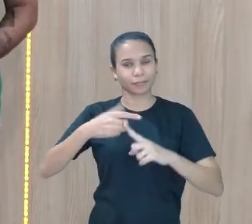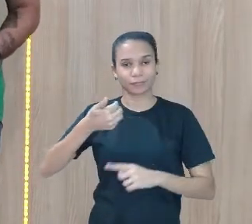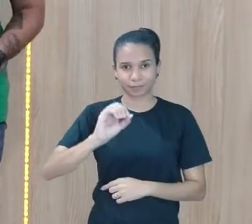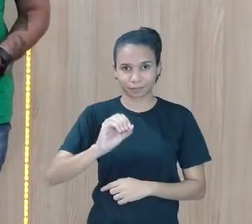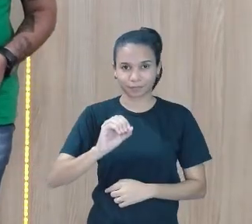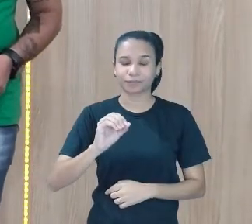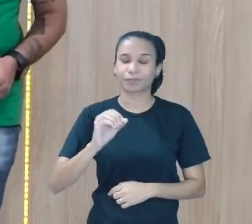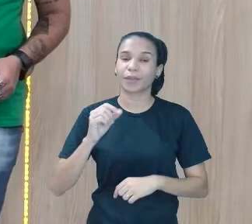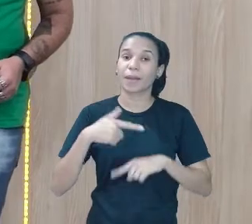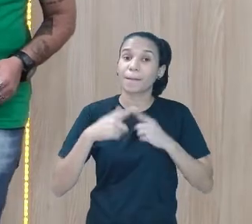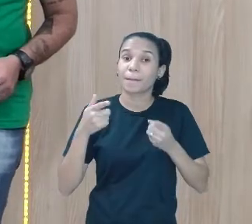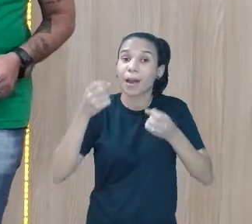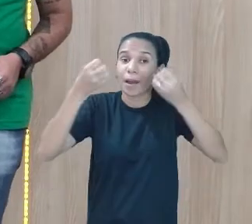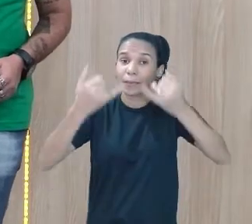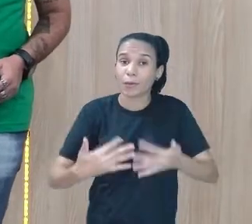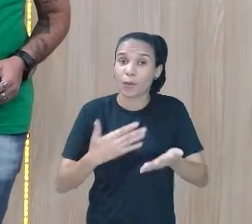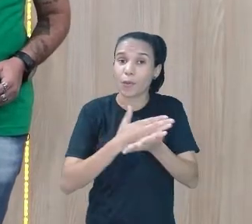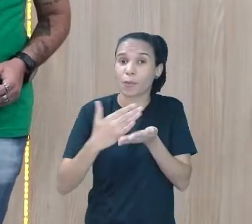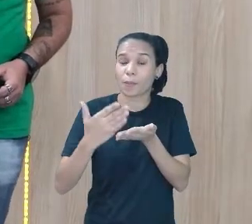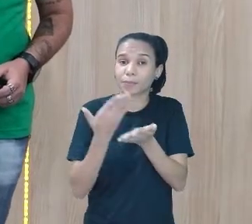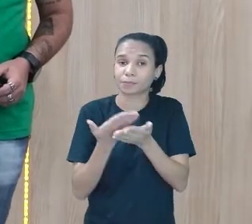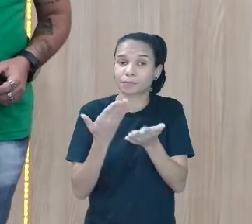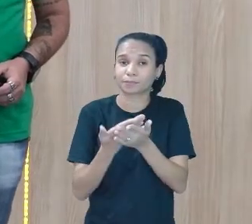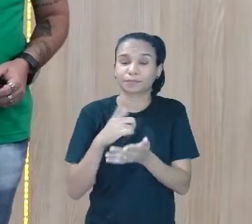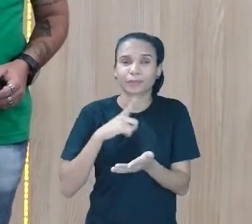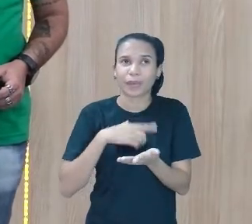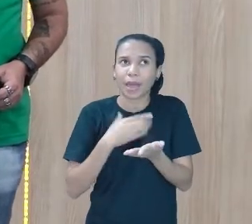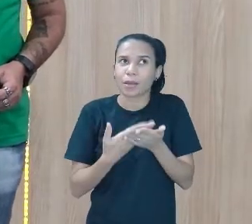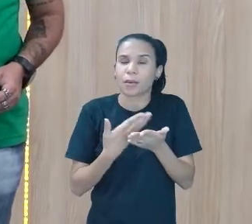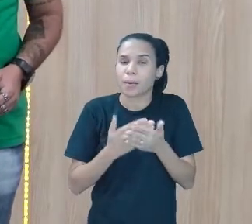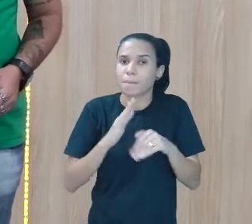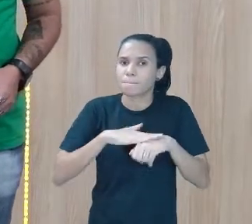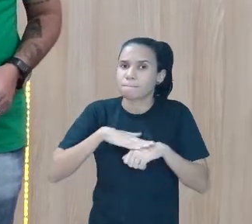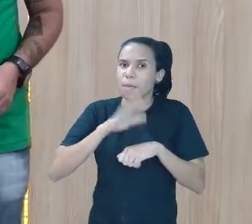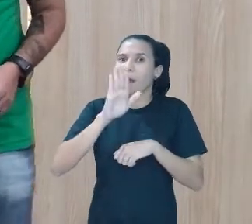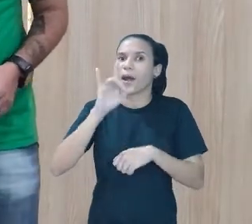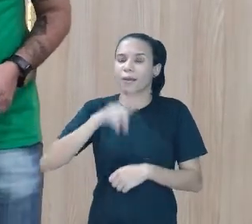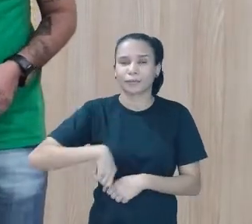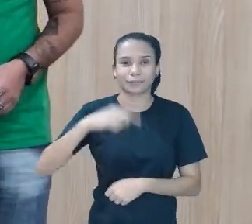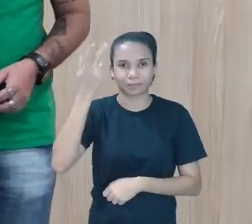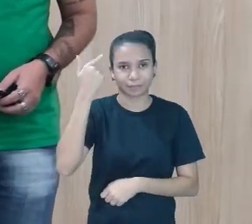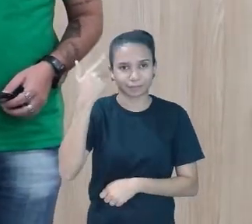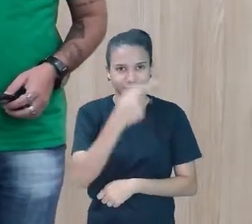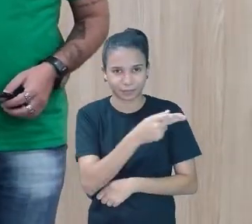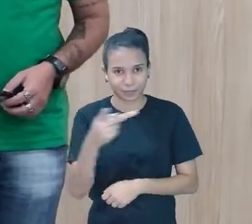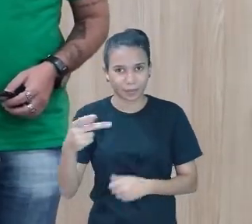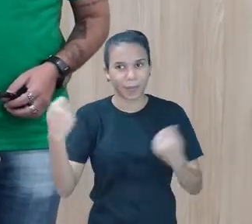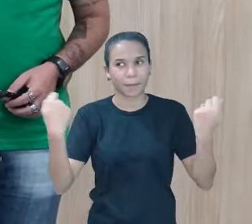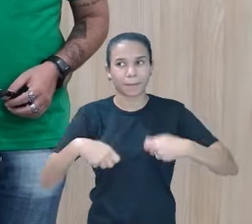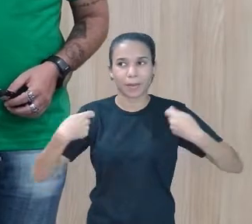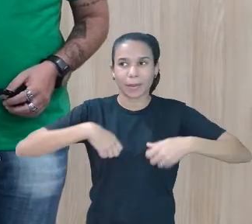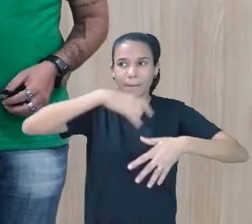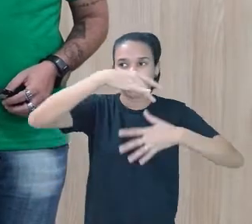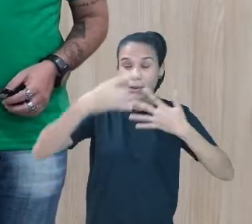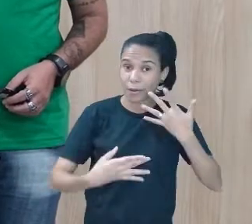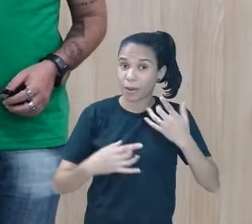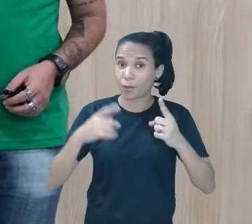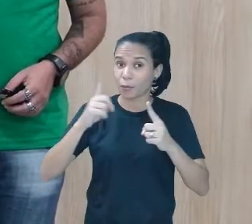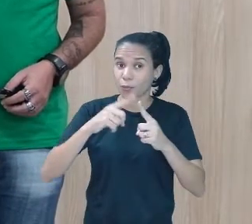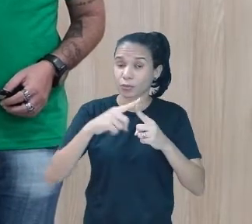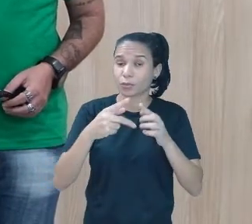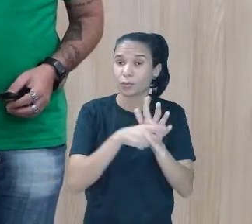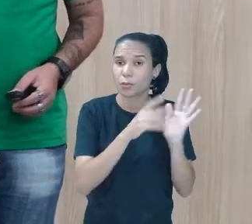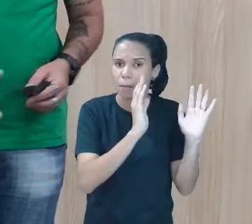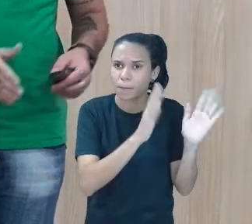10. Só que eu disse no início da aula que a gente vai ter que fazer algo a mais, que é muito comum para você ter que determinar qual é